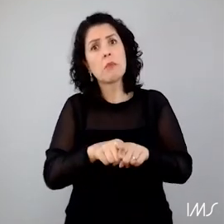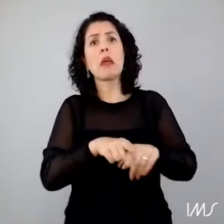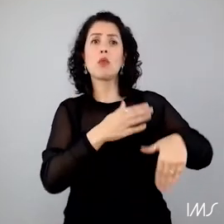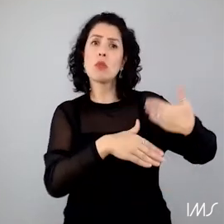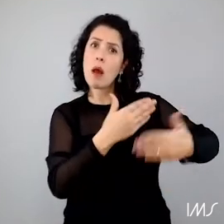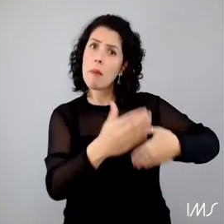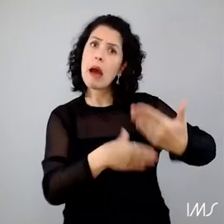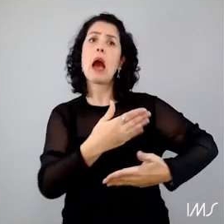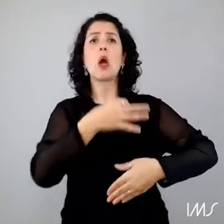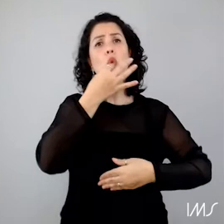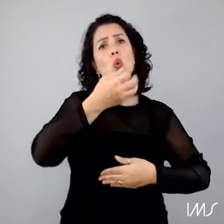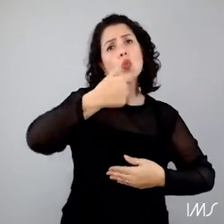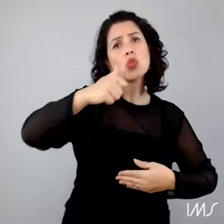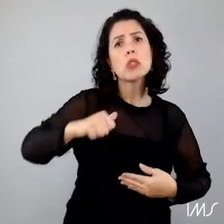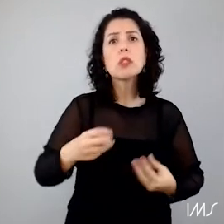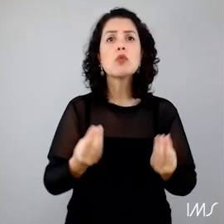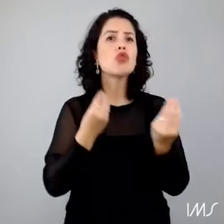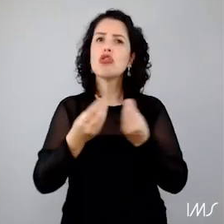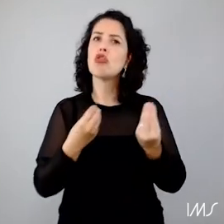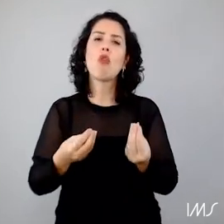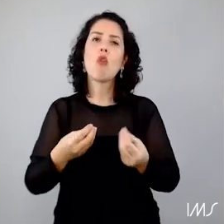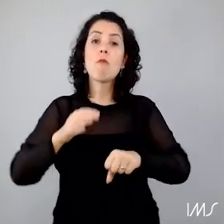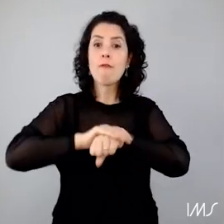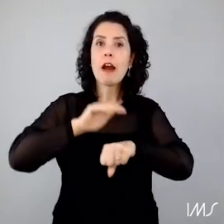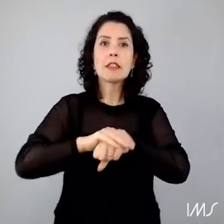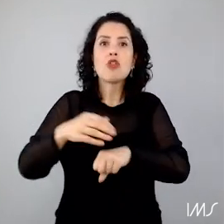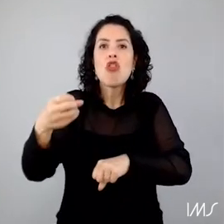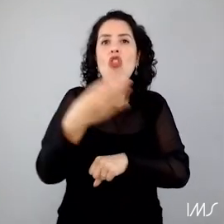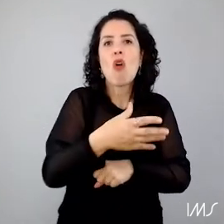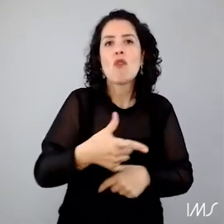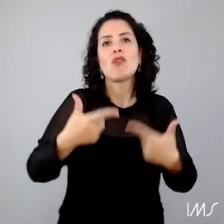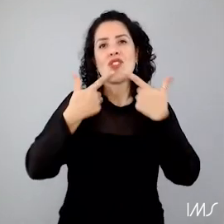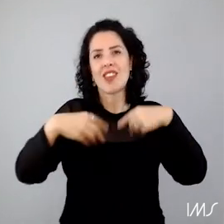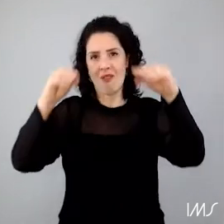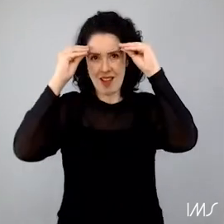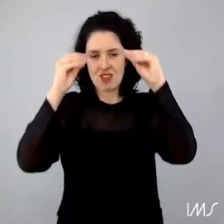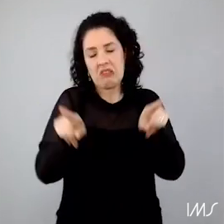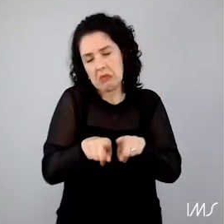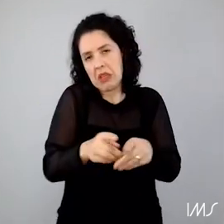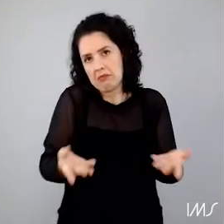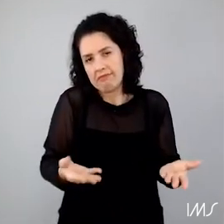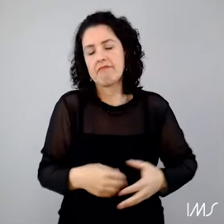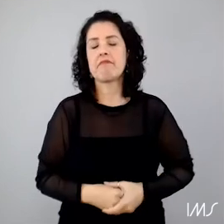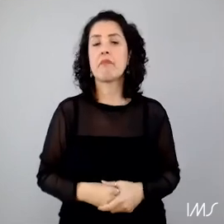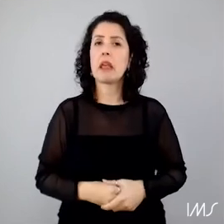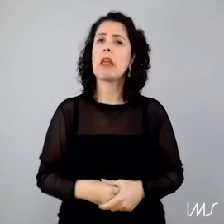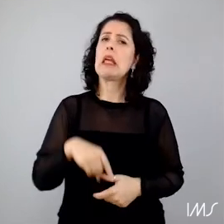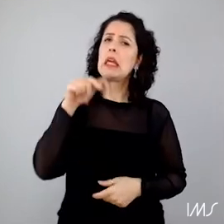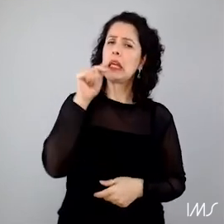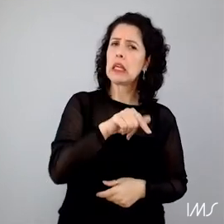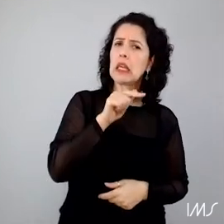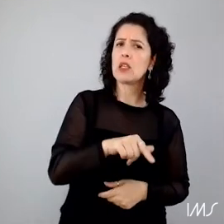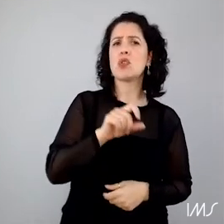Então, eu acho que essa é a questão que nos acompanha até hoje, né? Como pensar essa